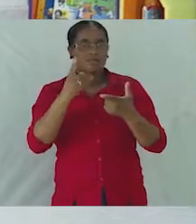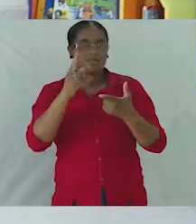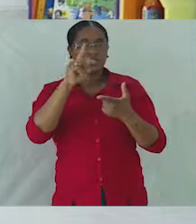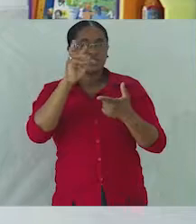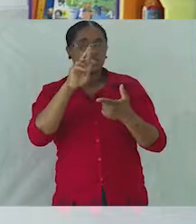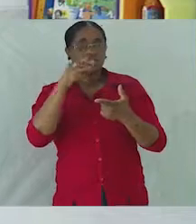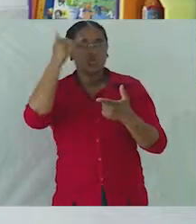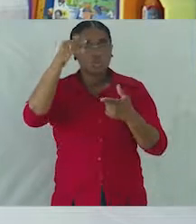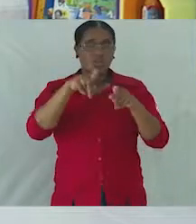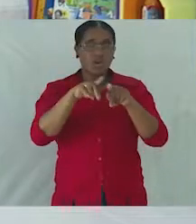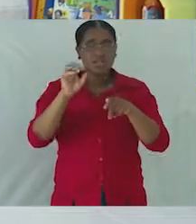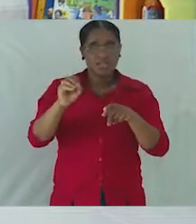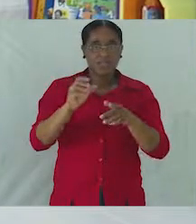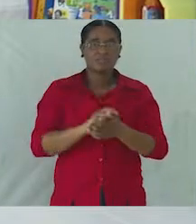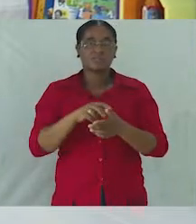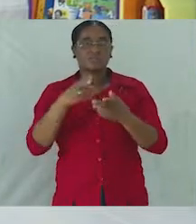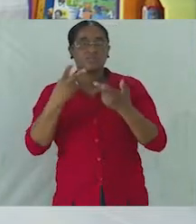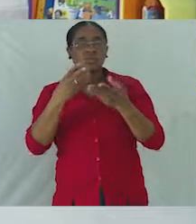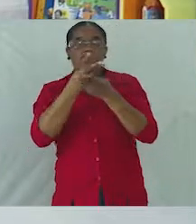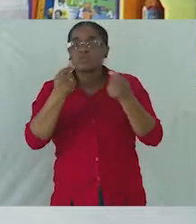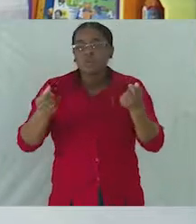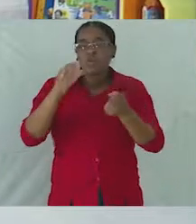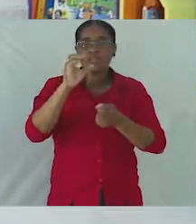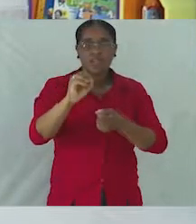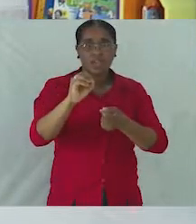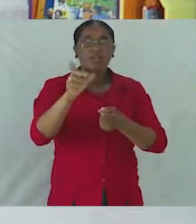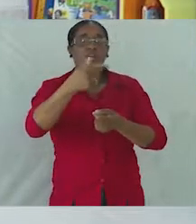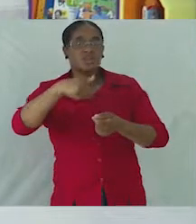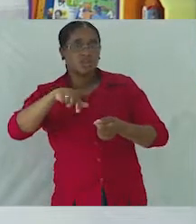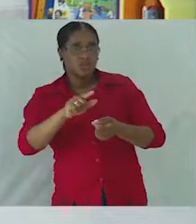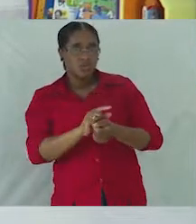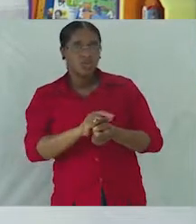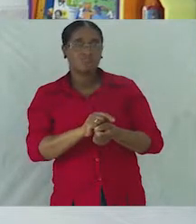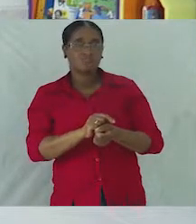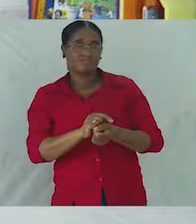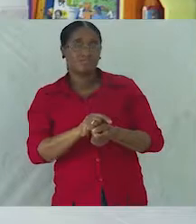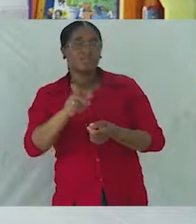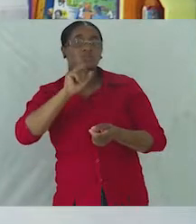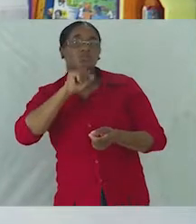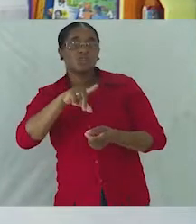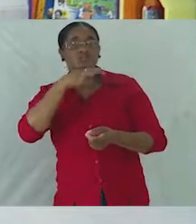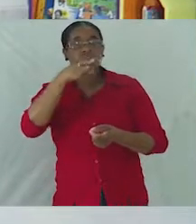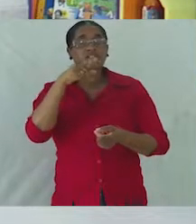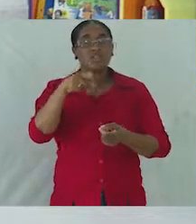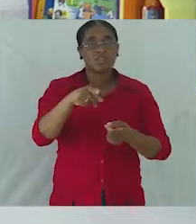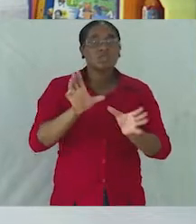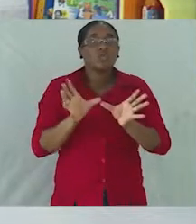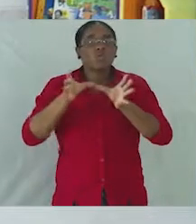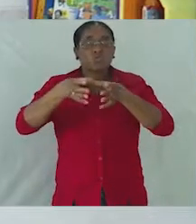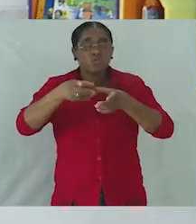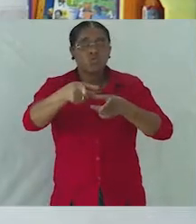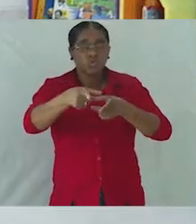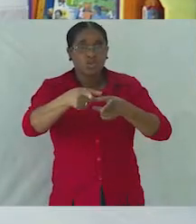0, a solução é 0 e nós podemos dizer que este conjunto é um